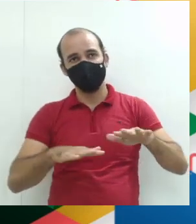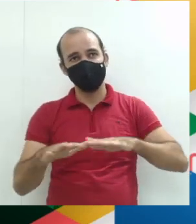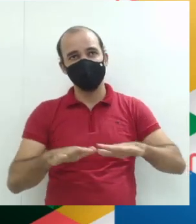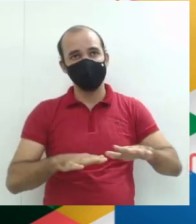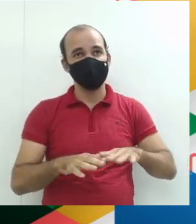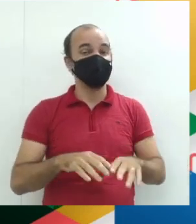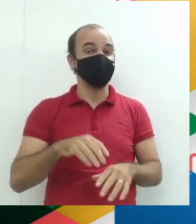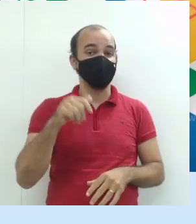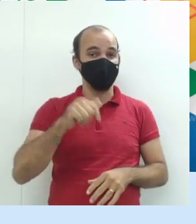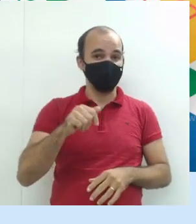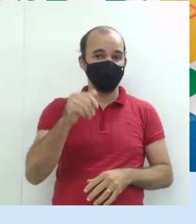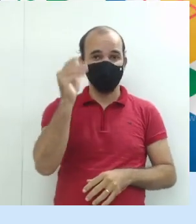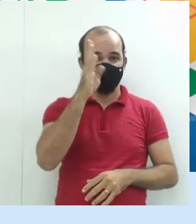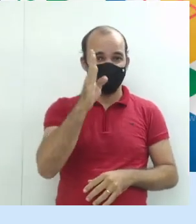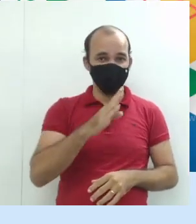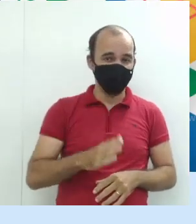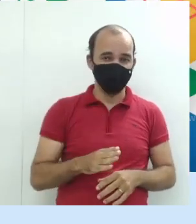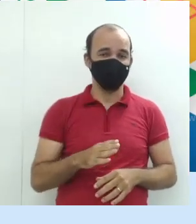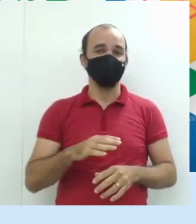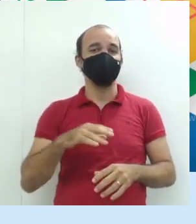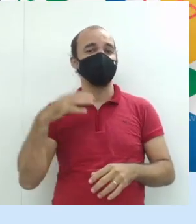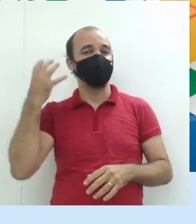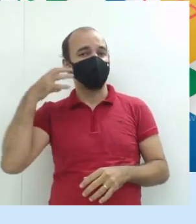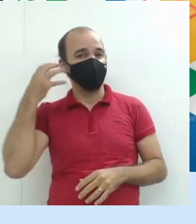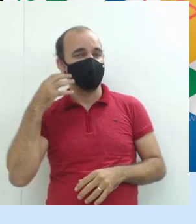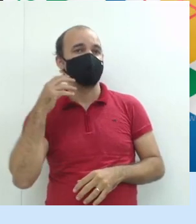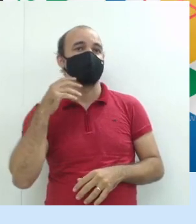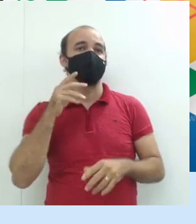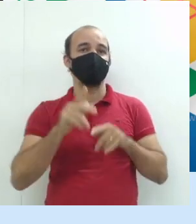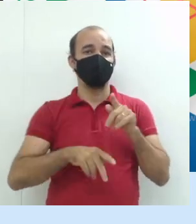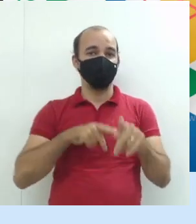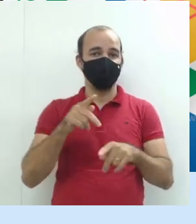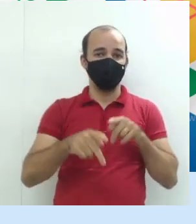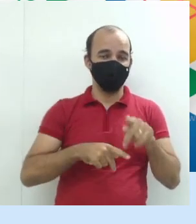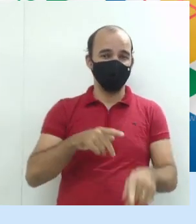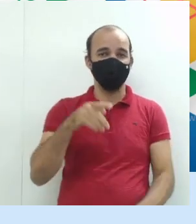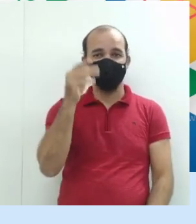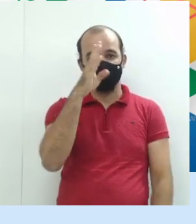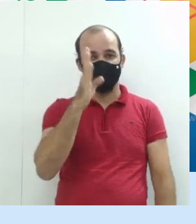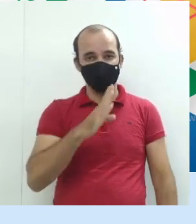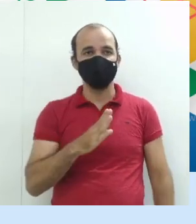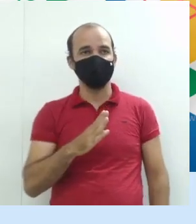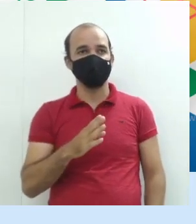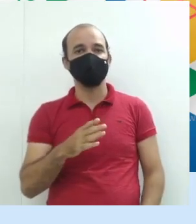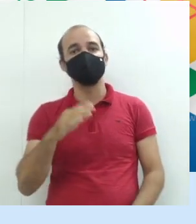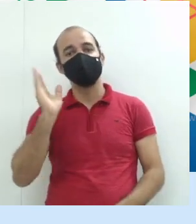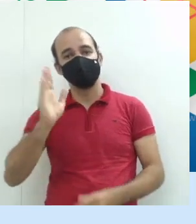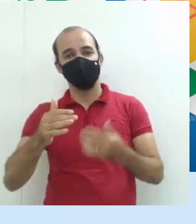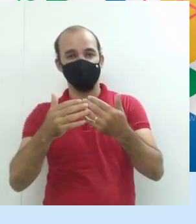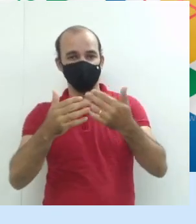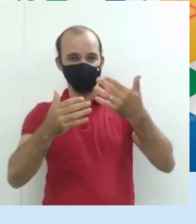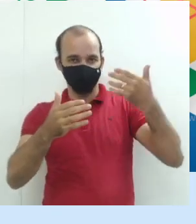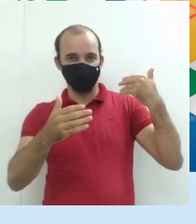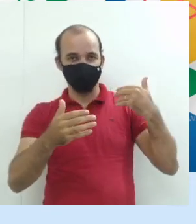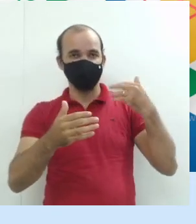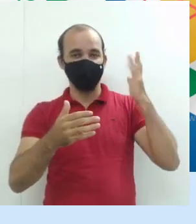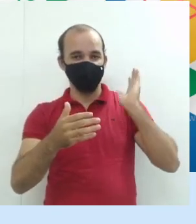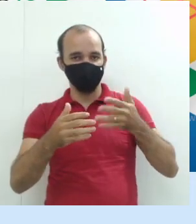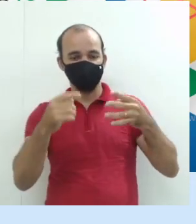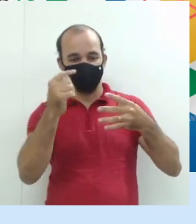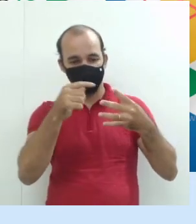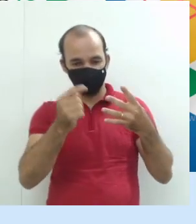popular brasileira. Então, olha só, gente, a gente viu aqui o hip hop, o rock and roll, o